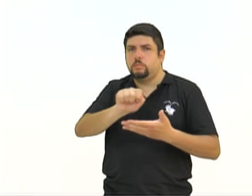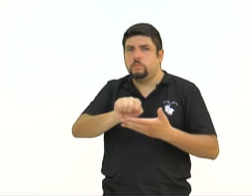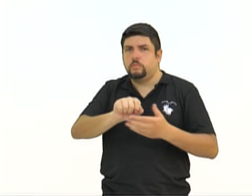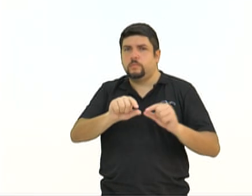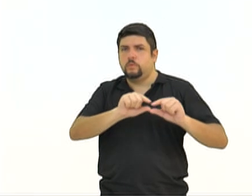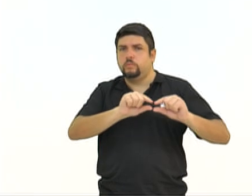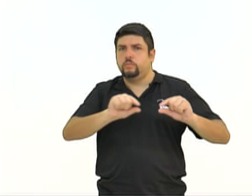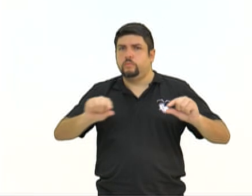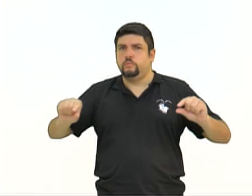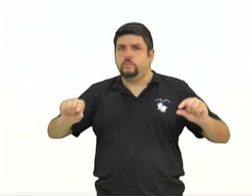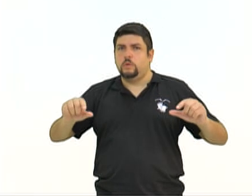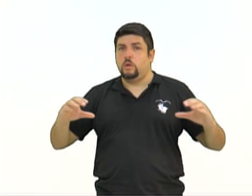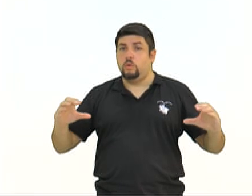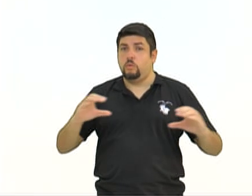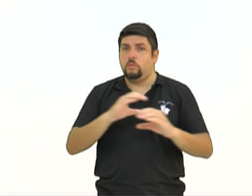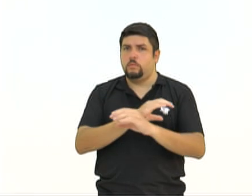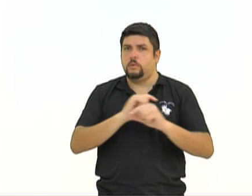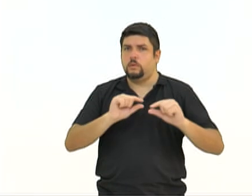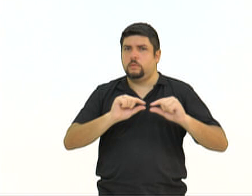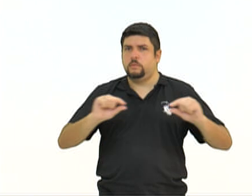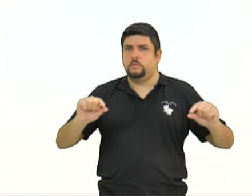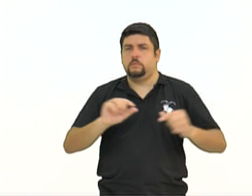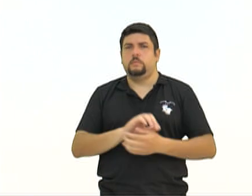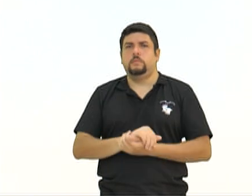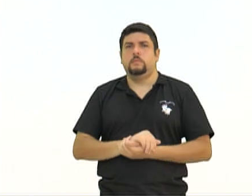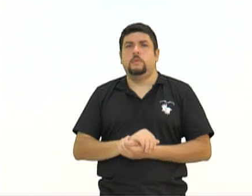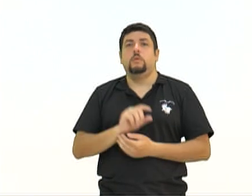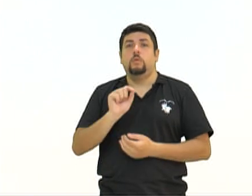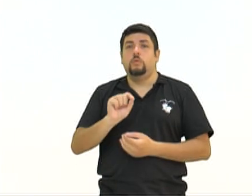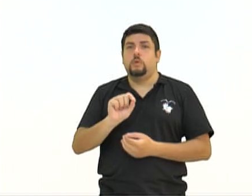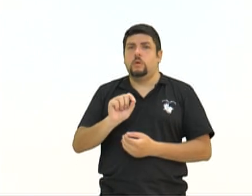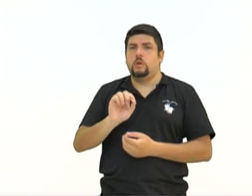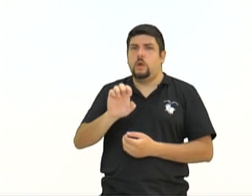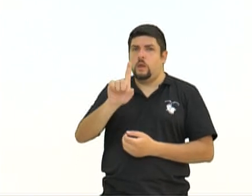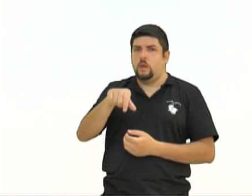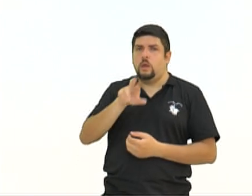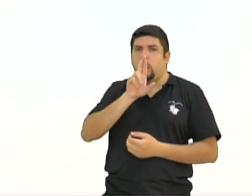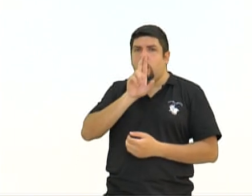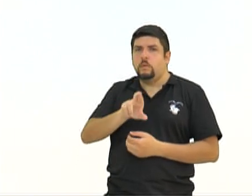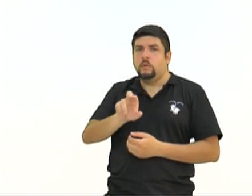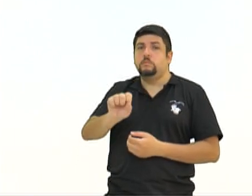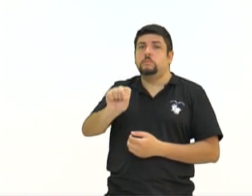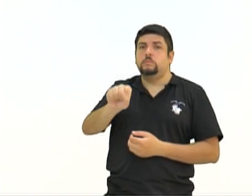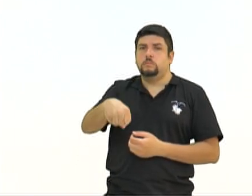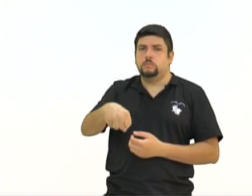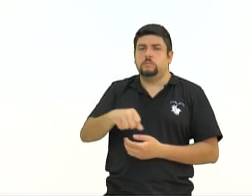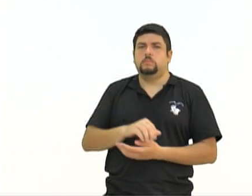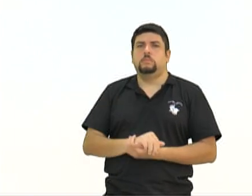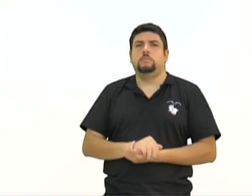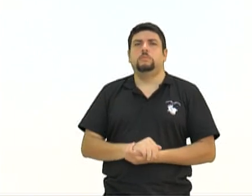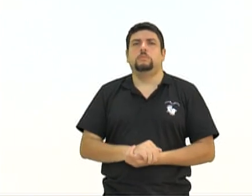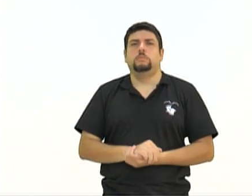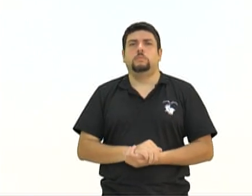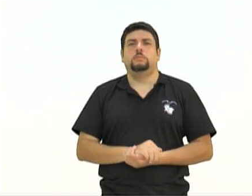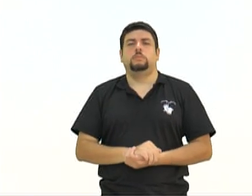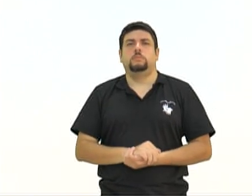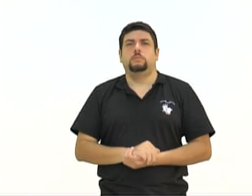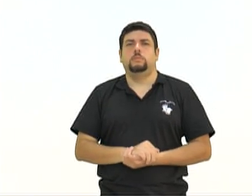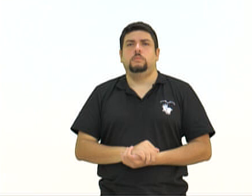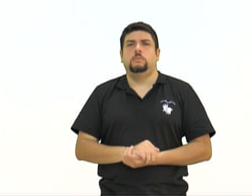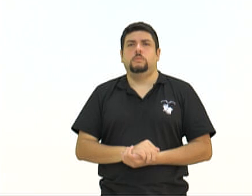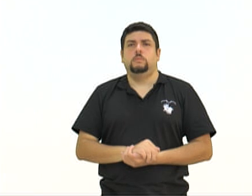perguntas. Todas elas serão afirmativas, tá bom? Would you travel abroad if you had money?